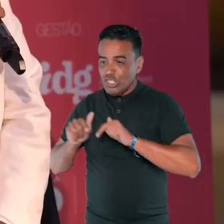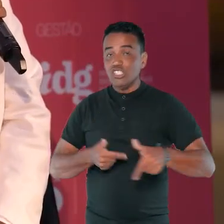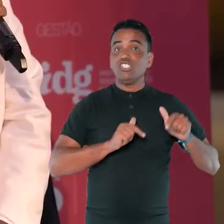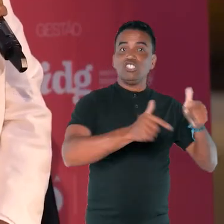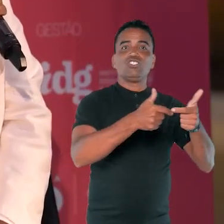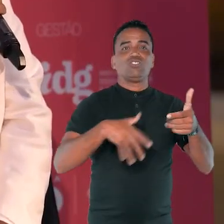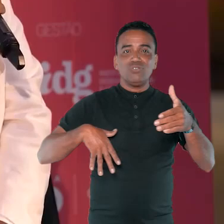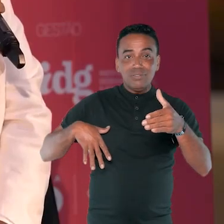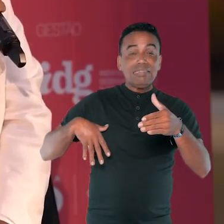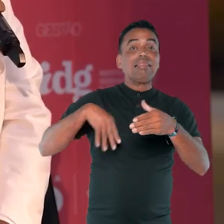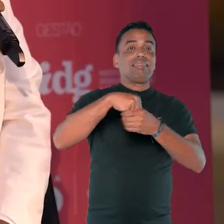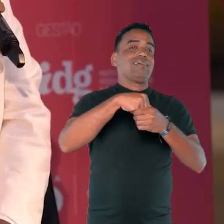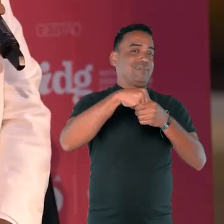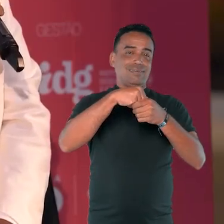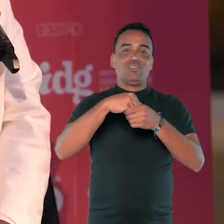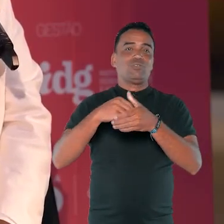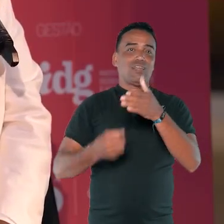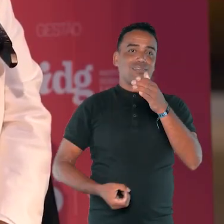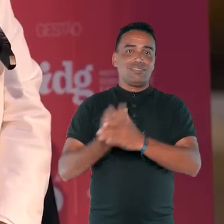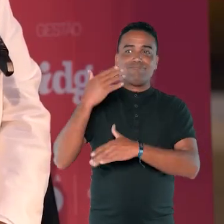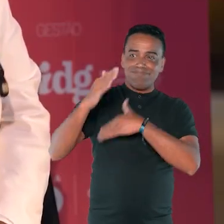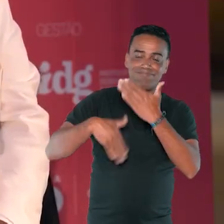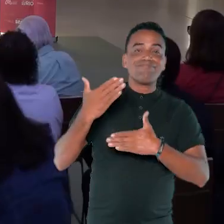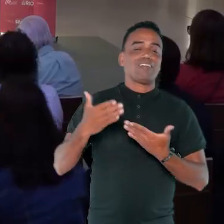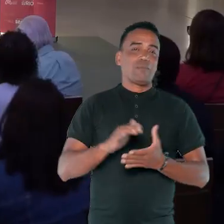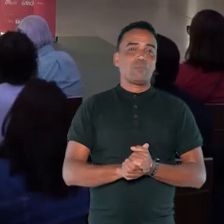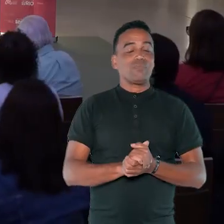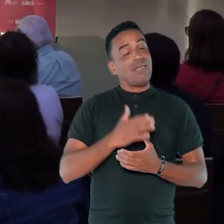ativa dessa construção. Eu fico com isso.